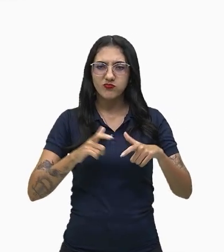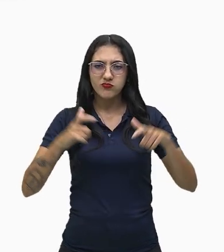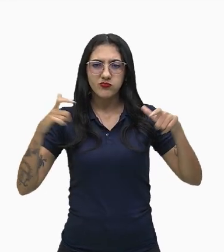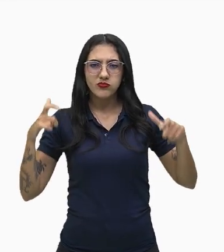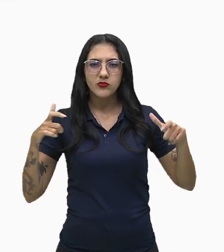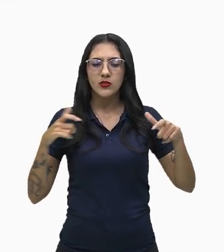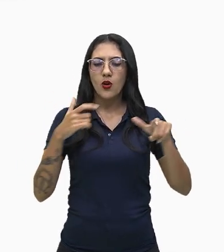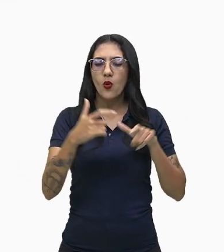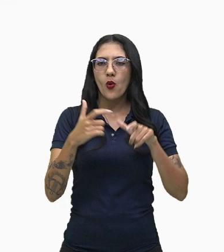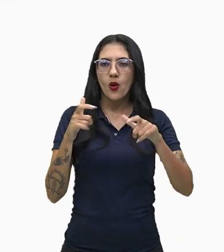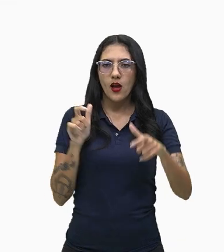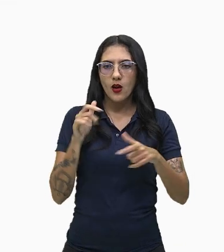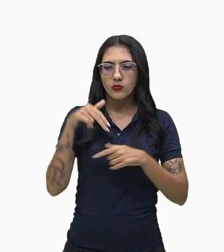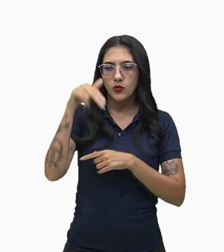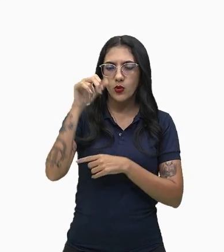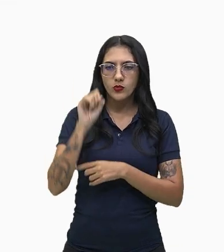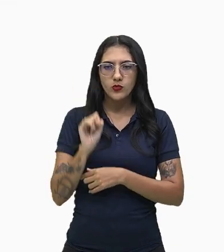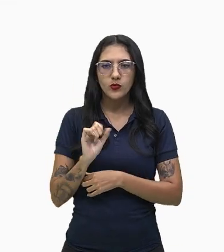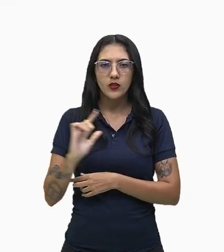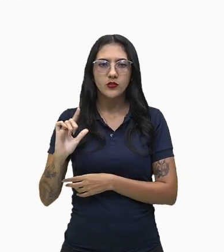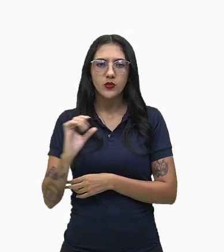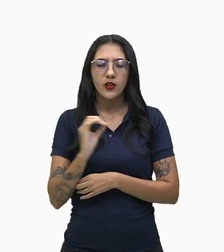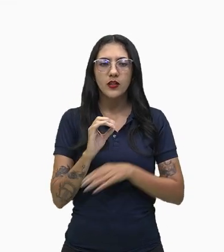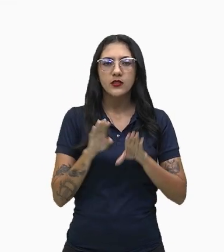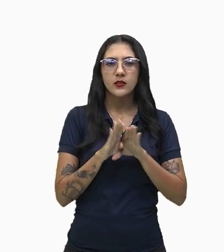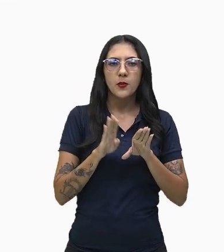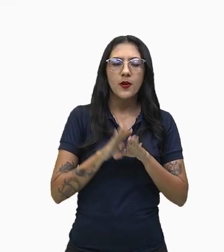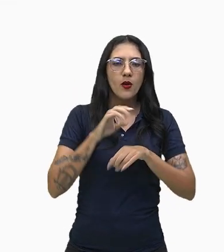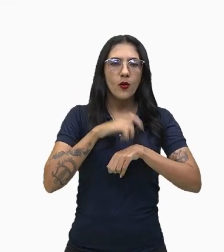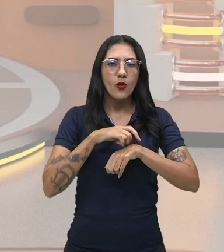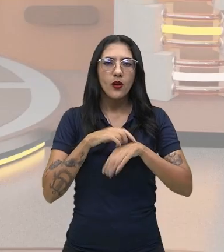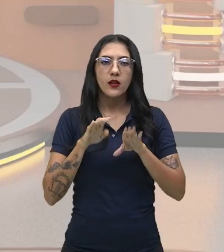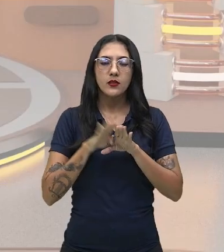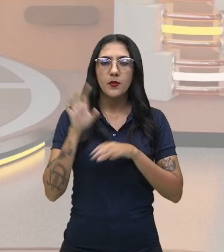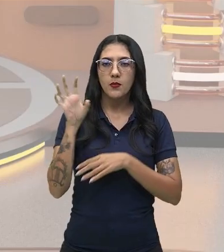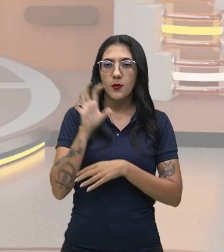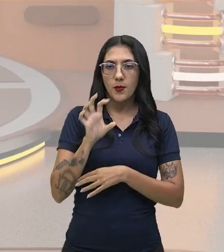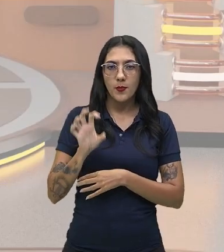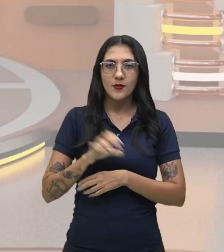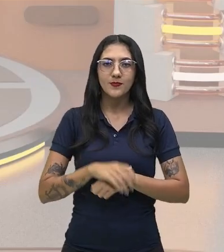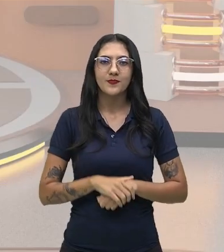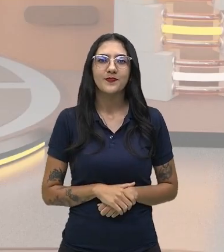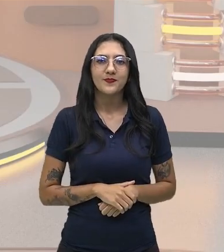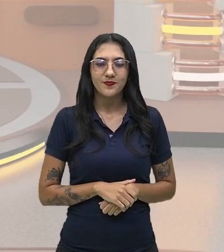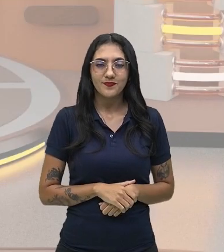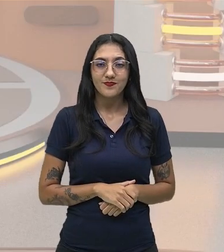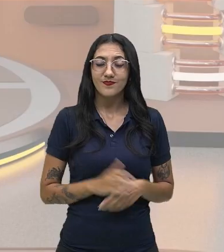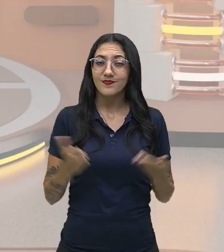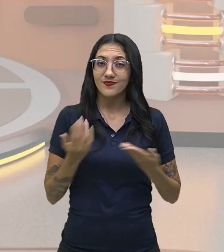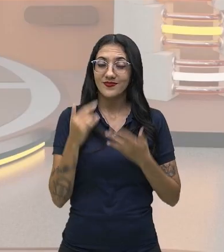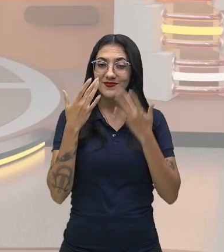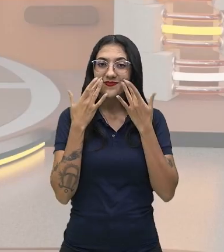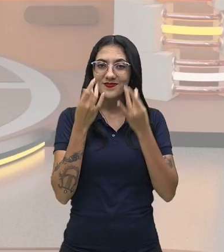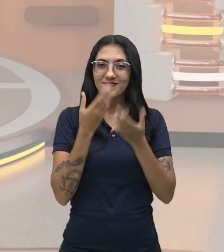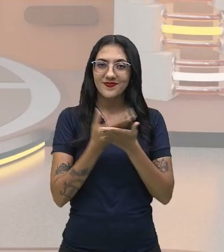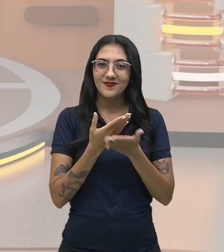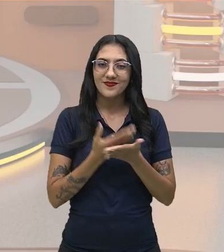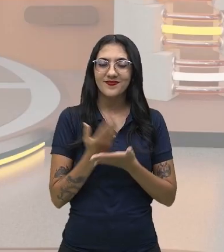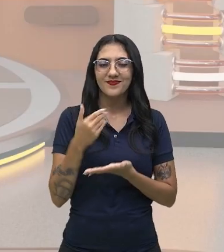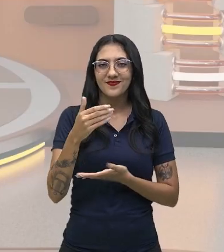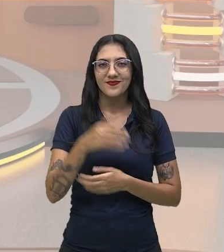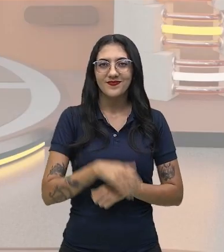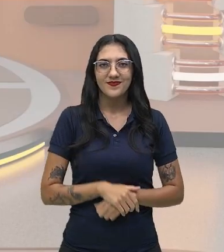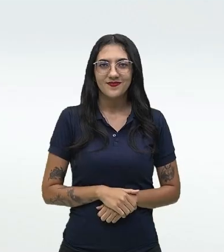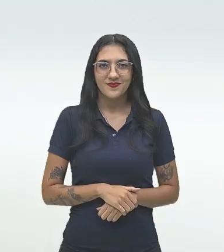posição geográfica, os fusos horários e a divisão regional. A partir de agora, fiquem ligados nesta aula. Vamos